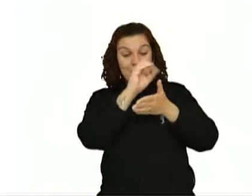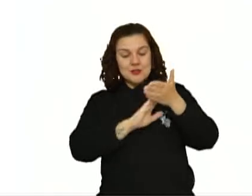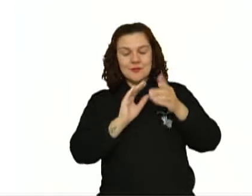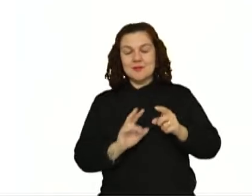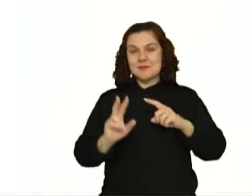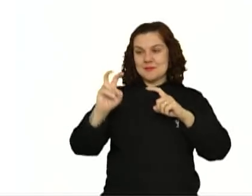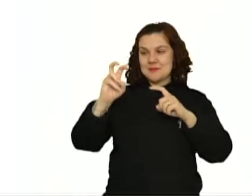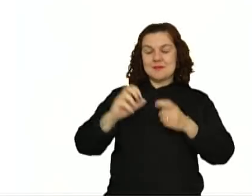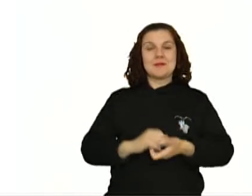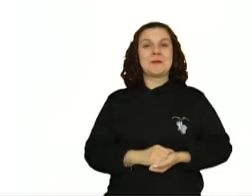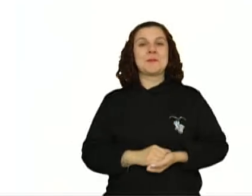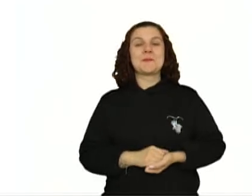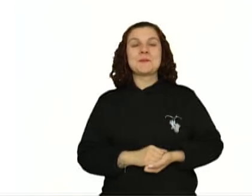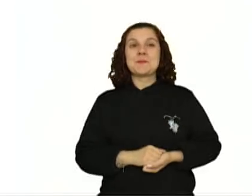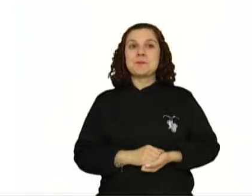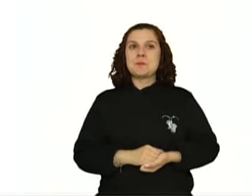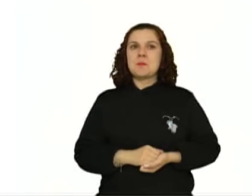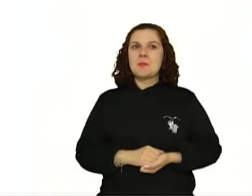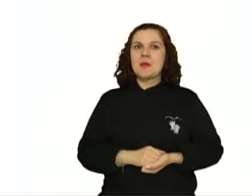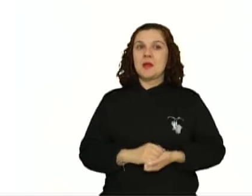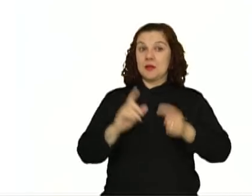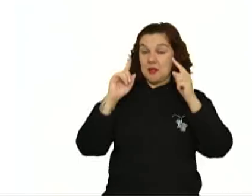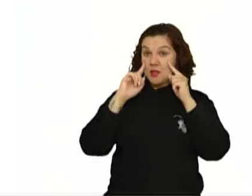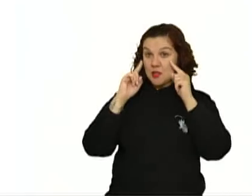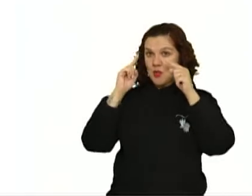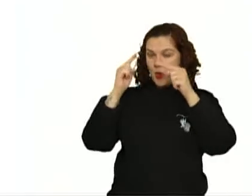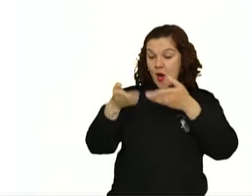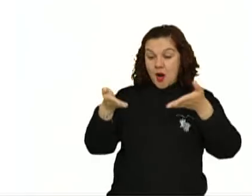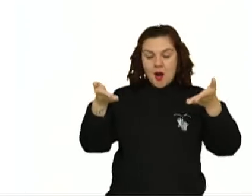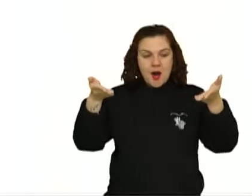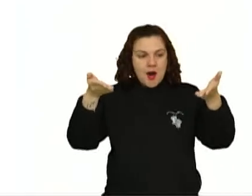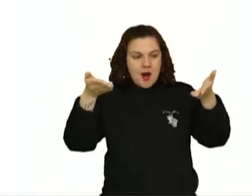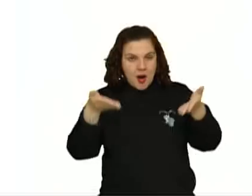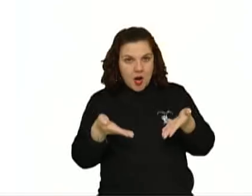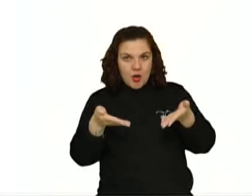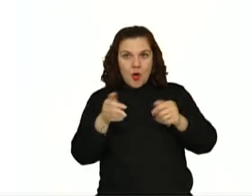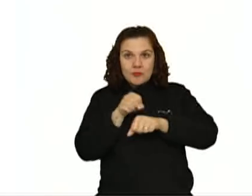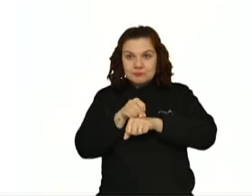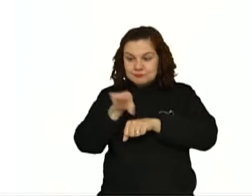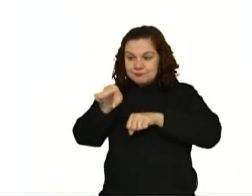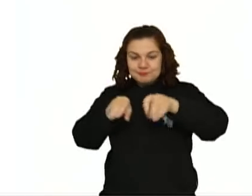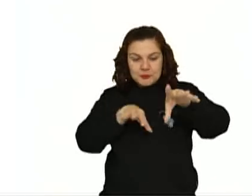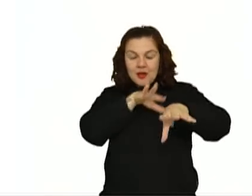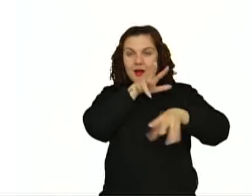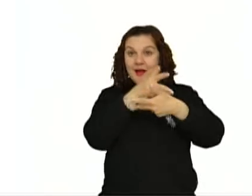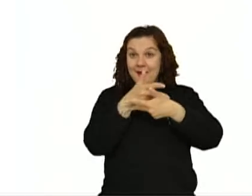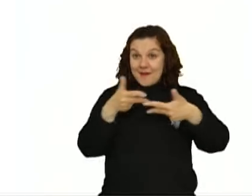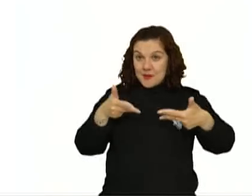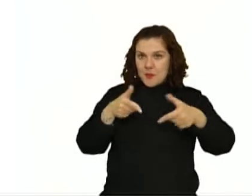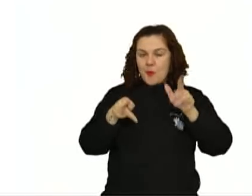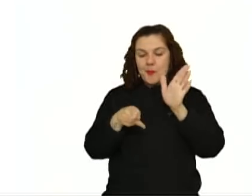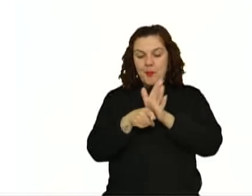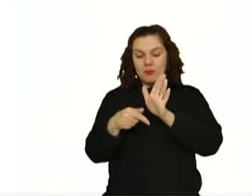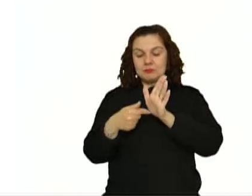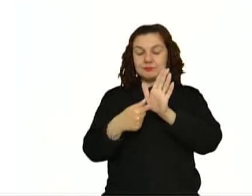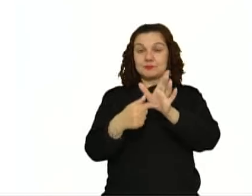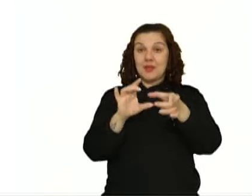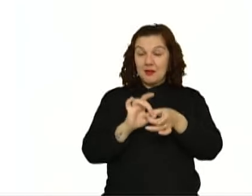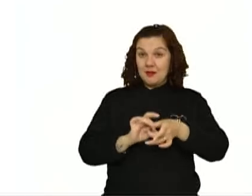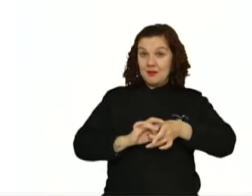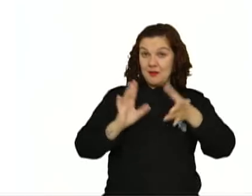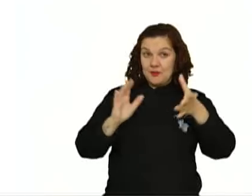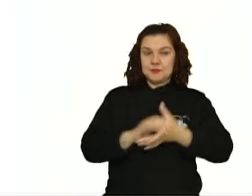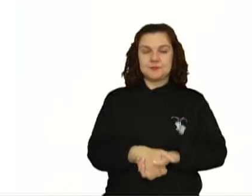Atividade 5. O segmento agora, o transporte de animais deve ser feito mediante